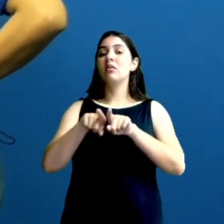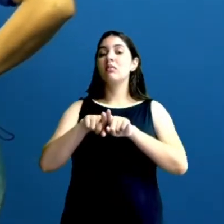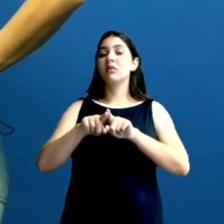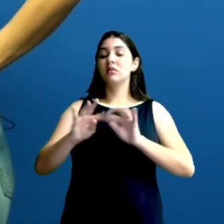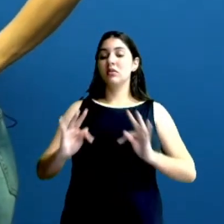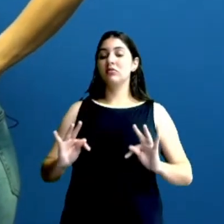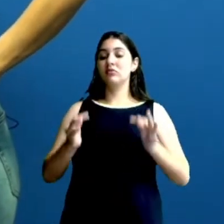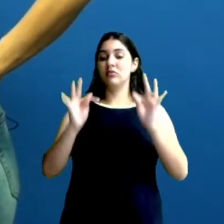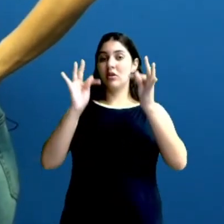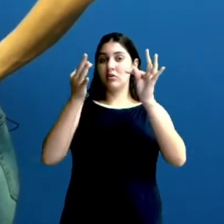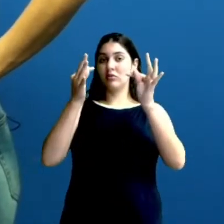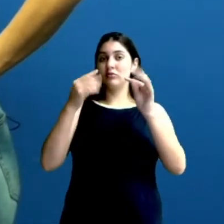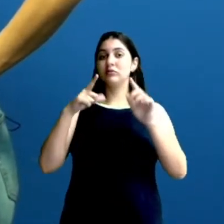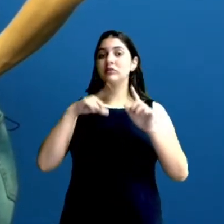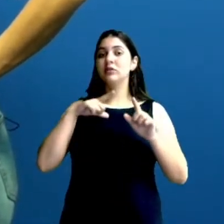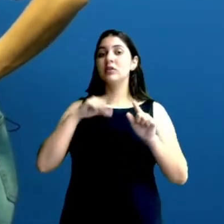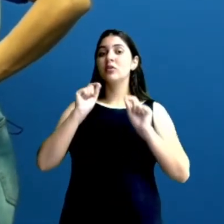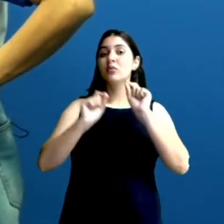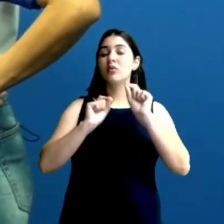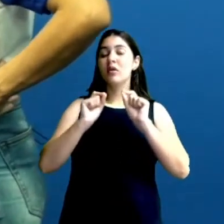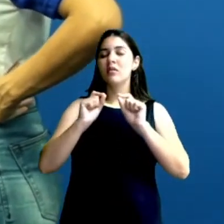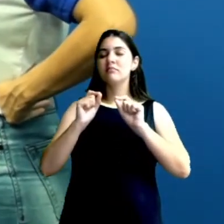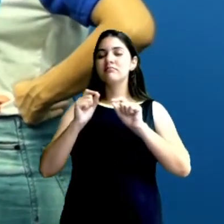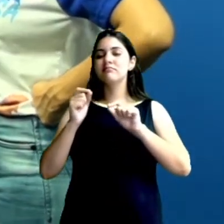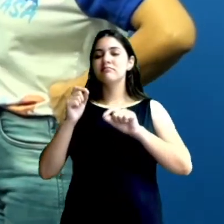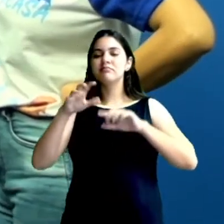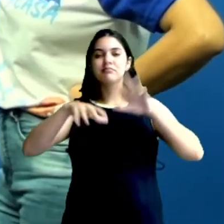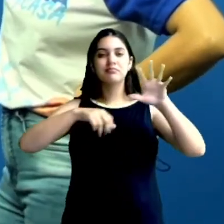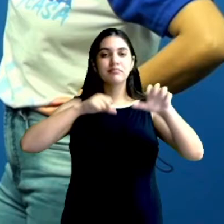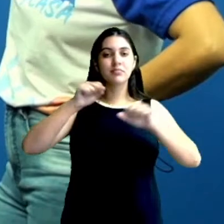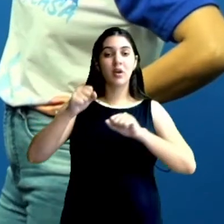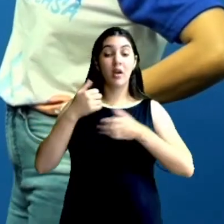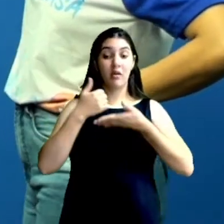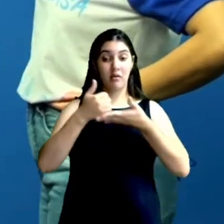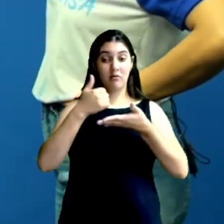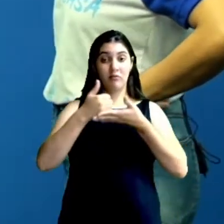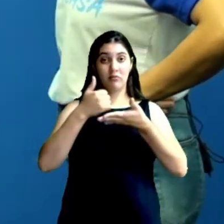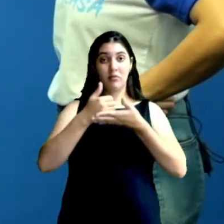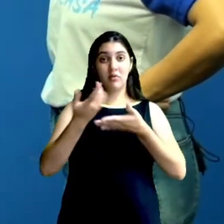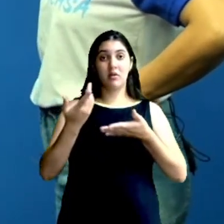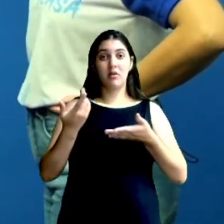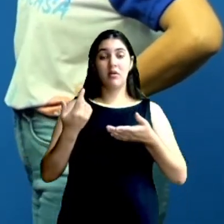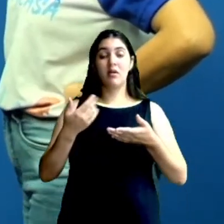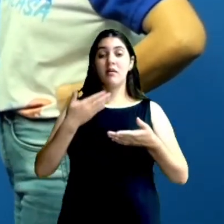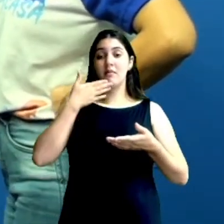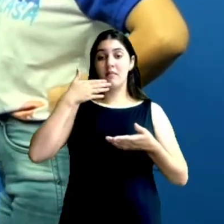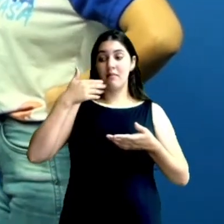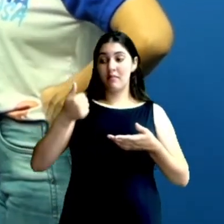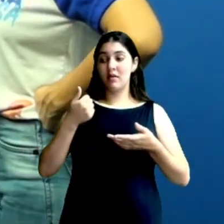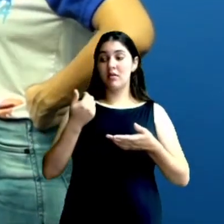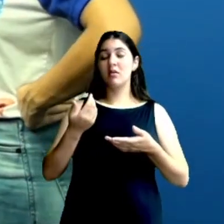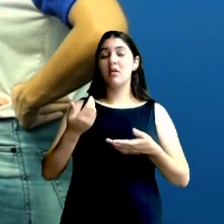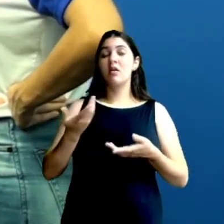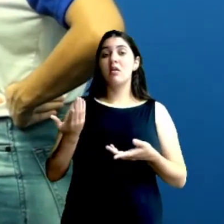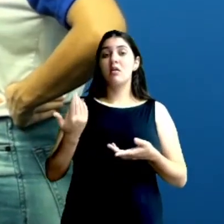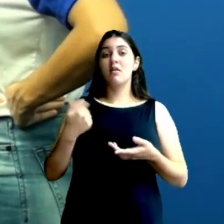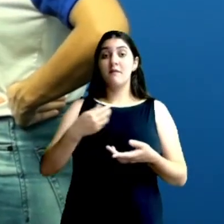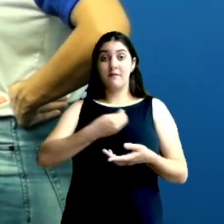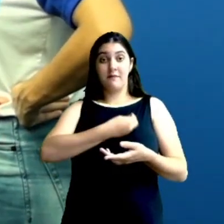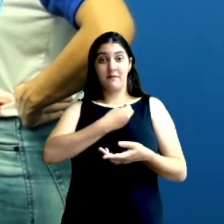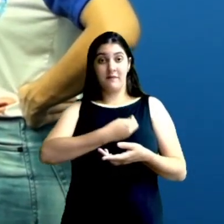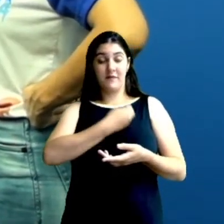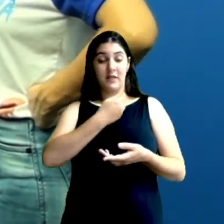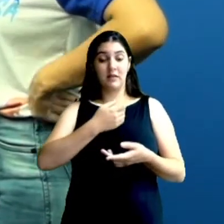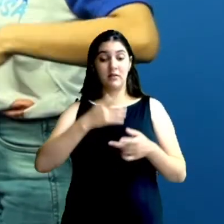são dispositivos que vão buscar contribuir para uma melhor condição de vida da